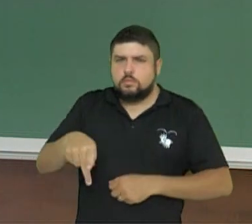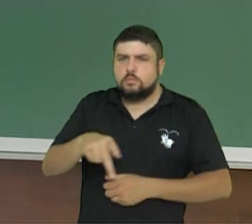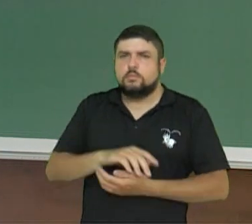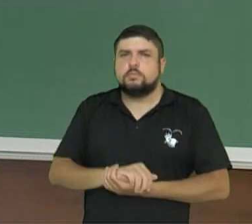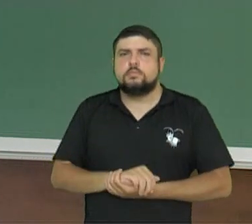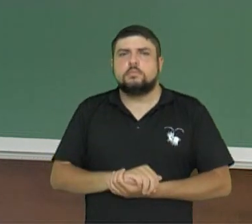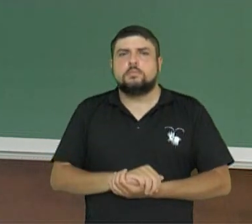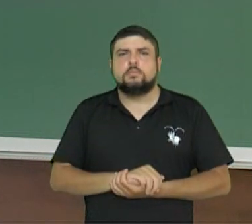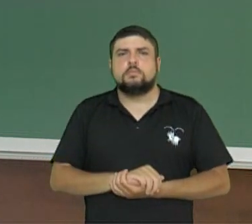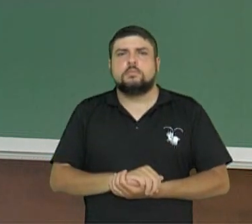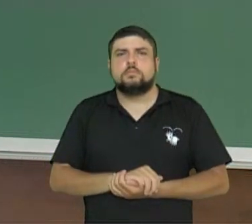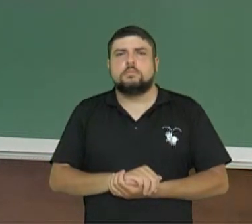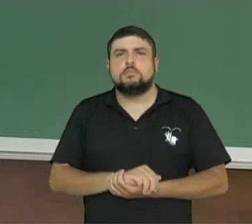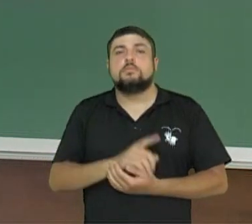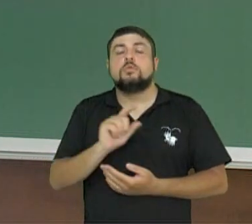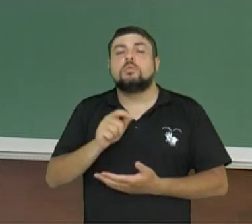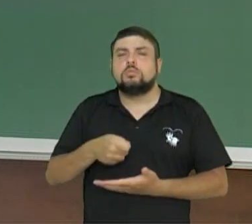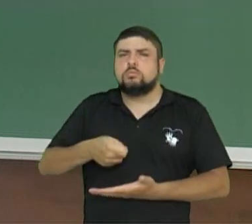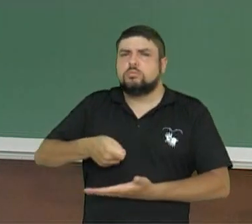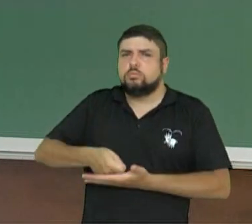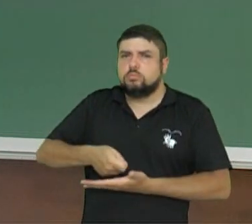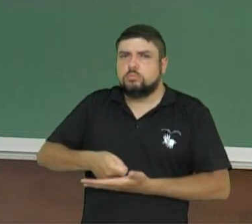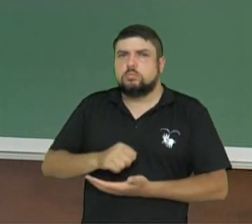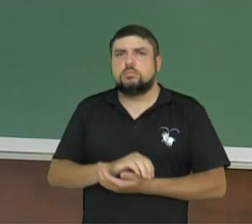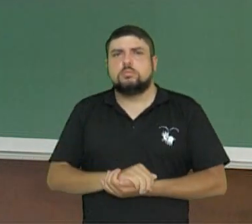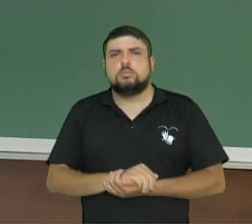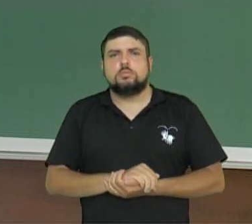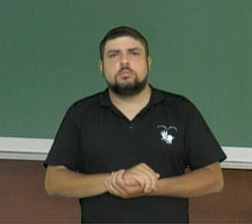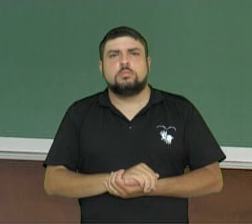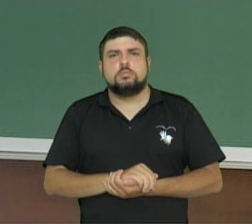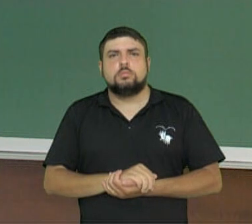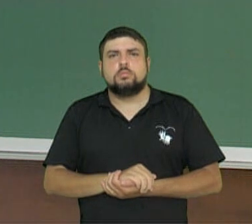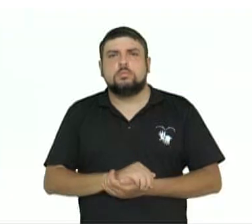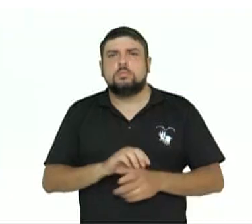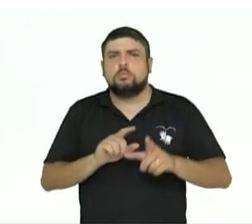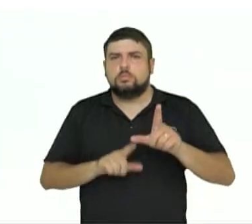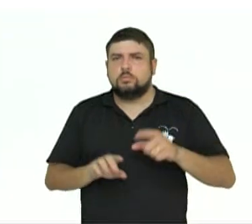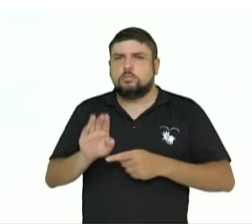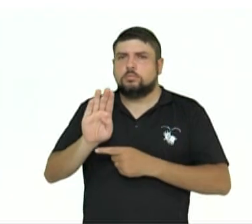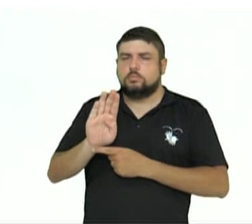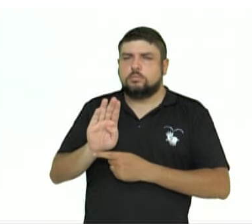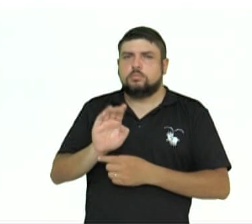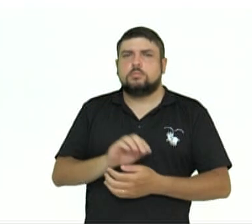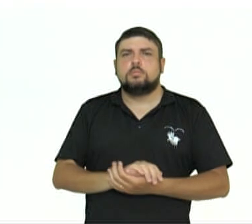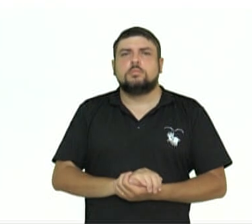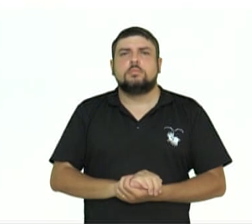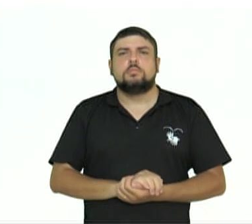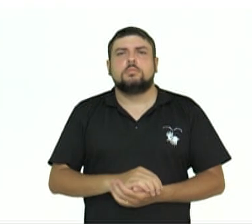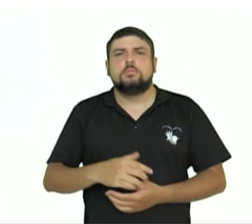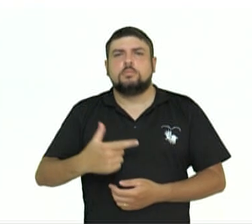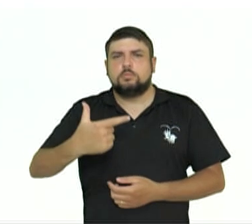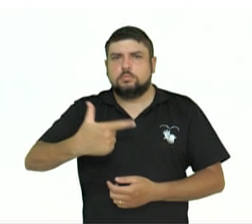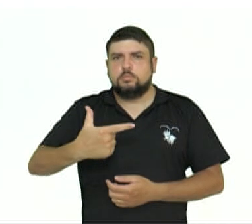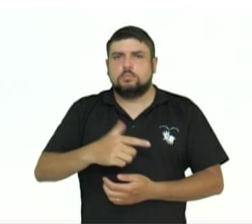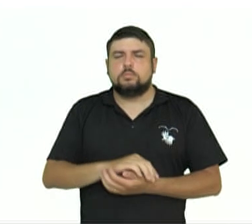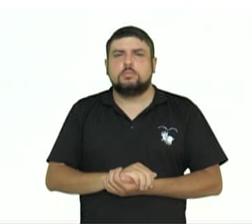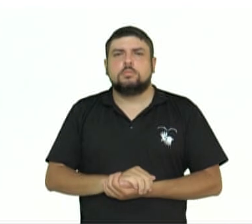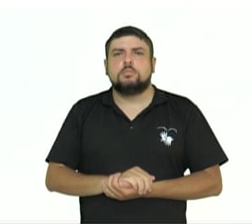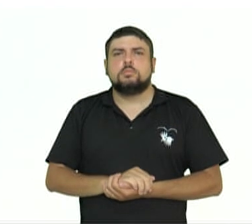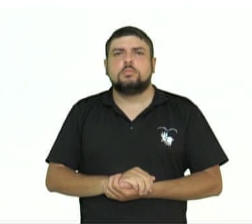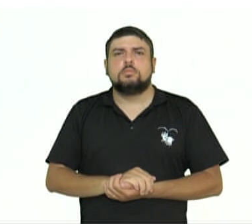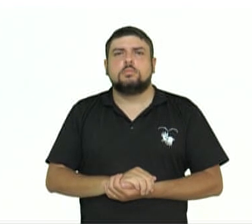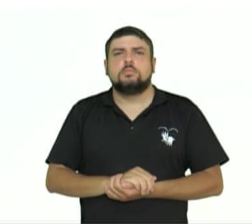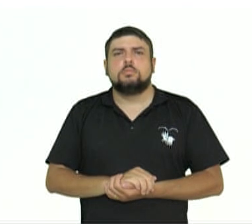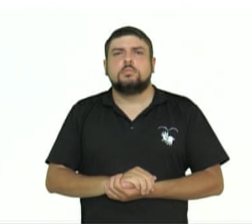tem uma postura autoritária. Então, a resposta correta é a resposta B. E em la 2, como Gaturro se